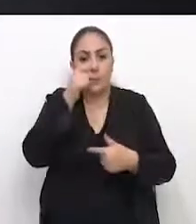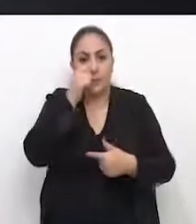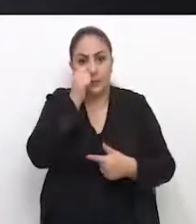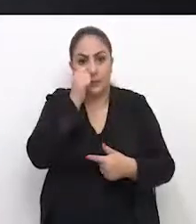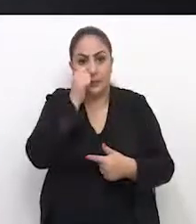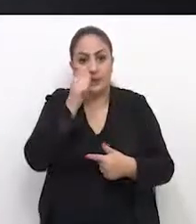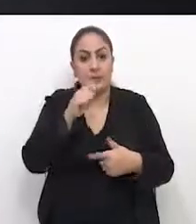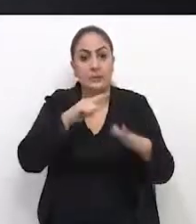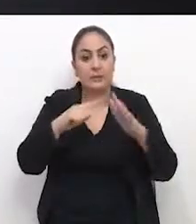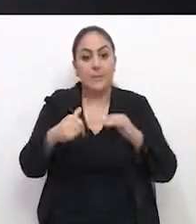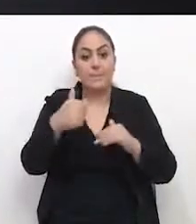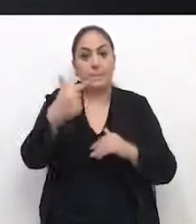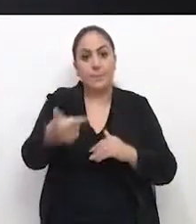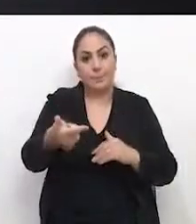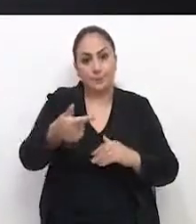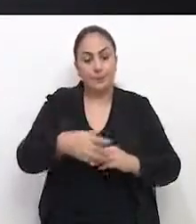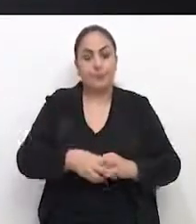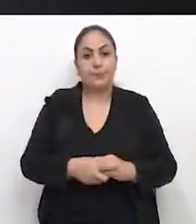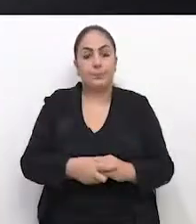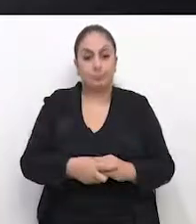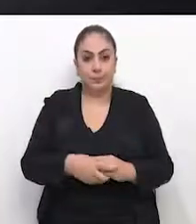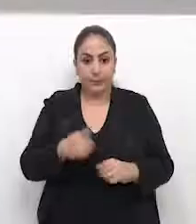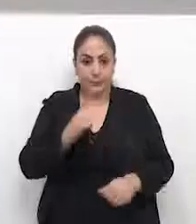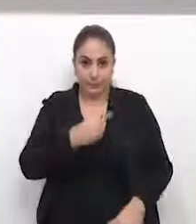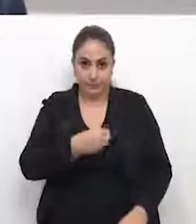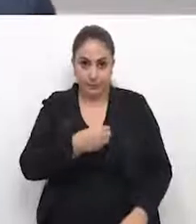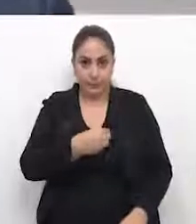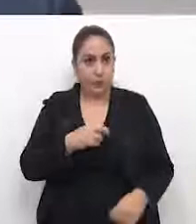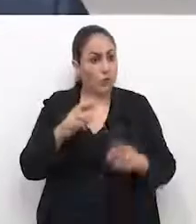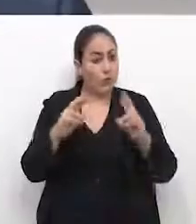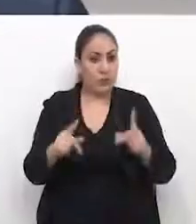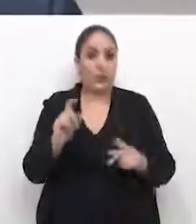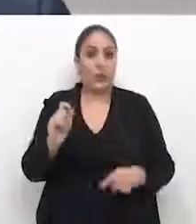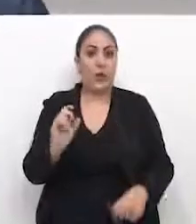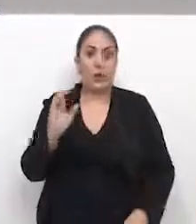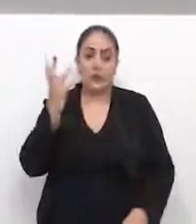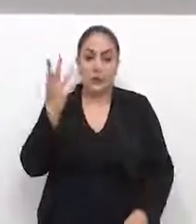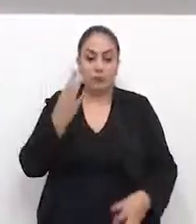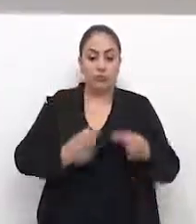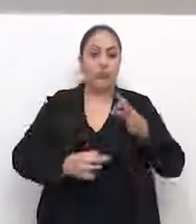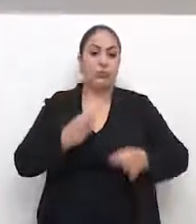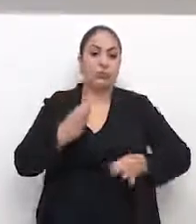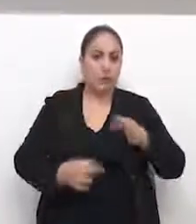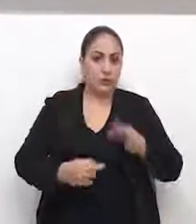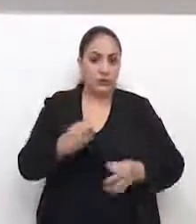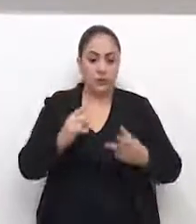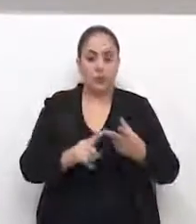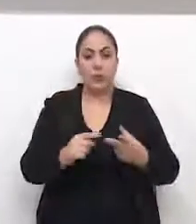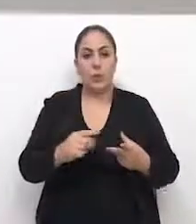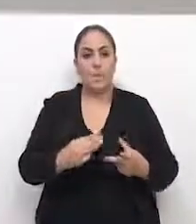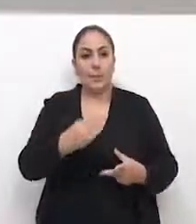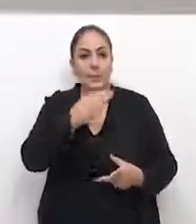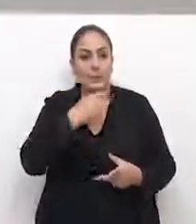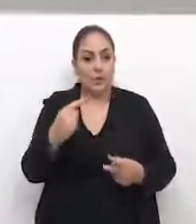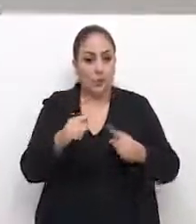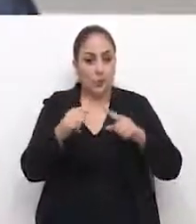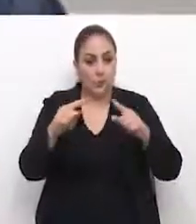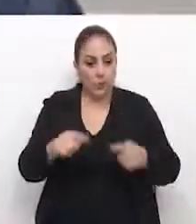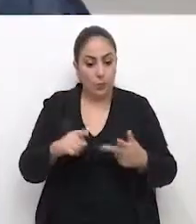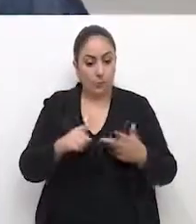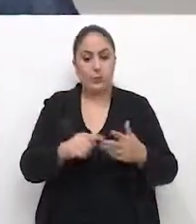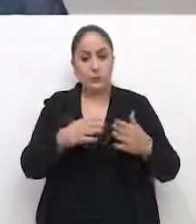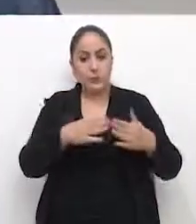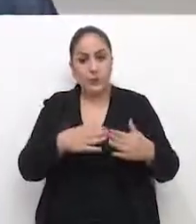dos trabalhos presenciais na próxima semana. Que está previsto não é diferente do que acontece no Judiciário, no